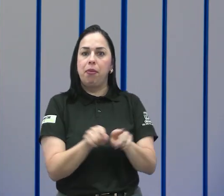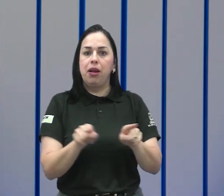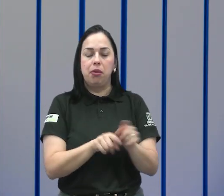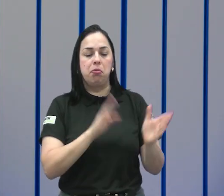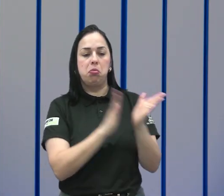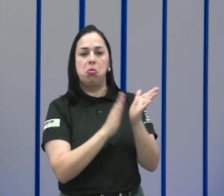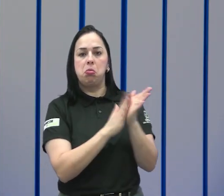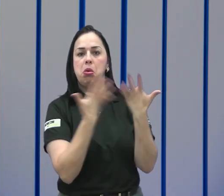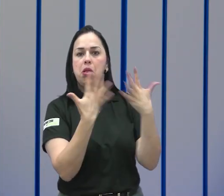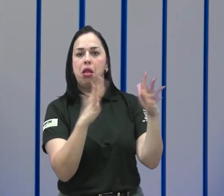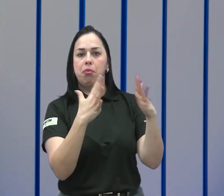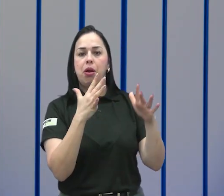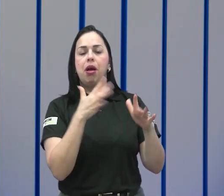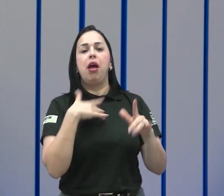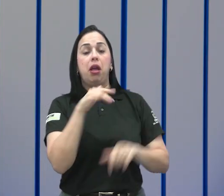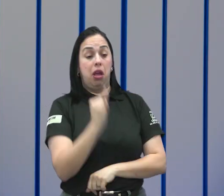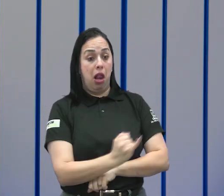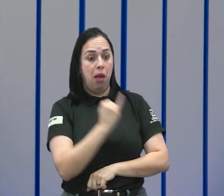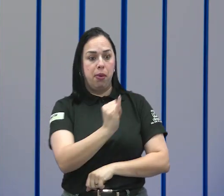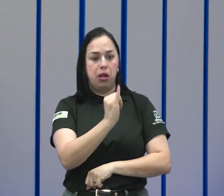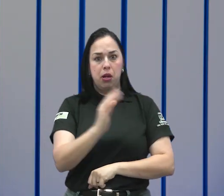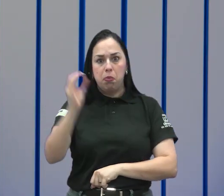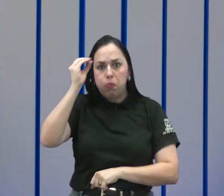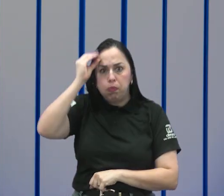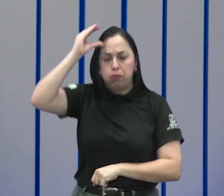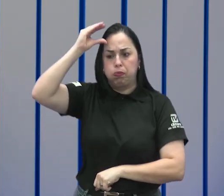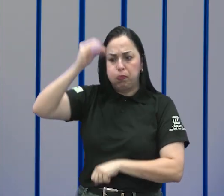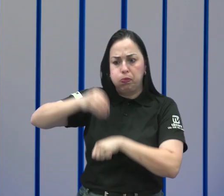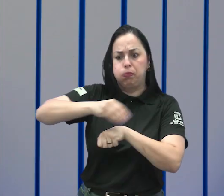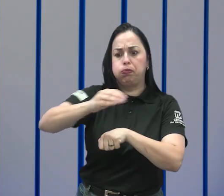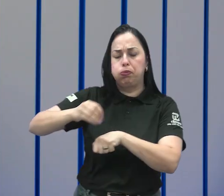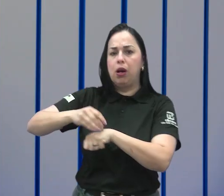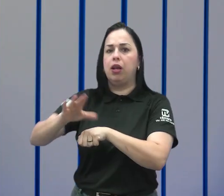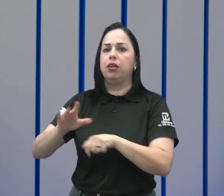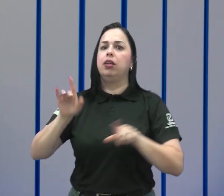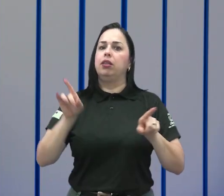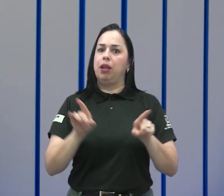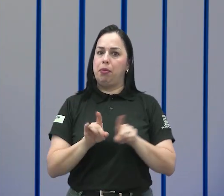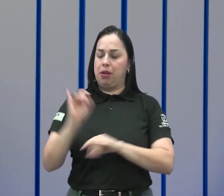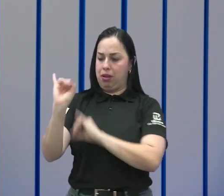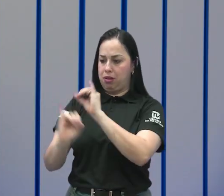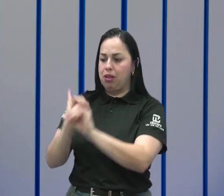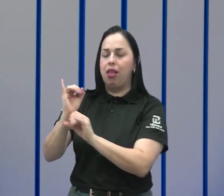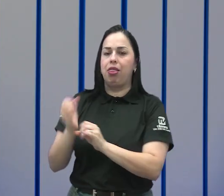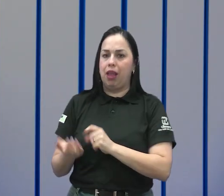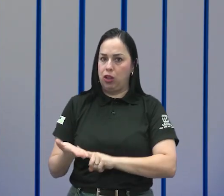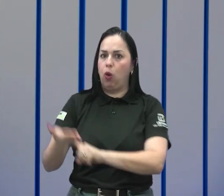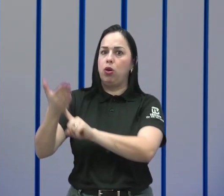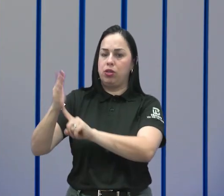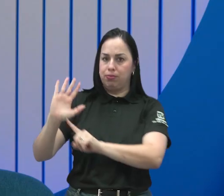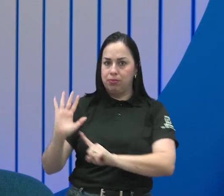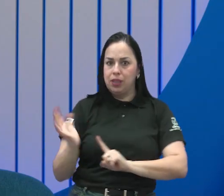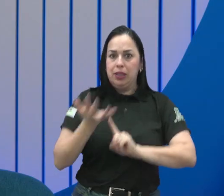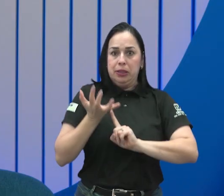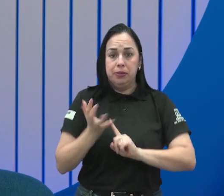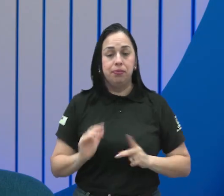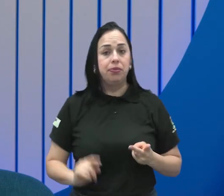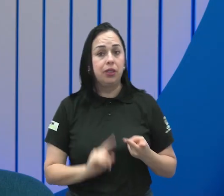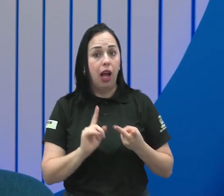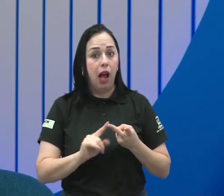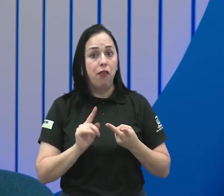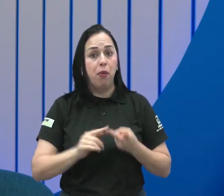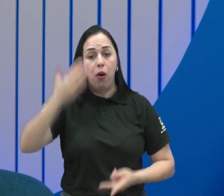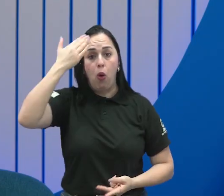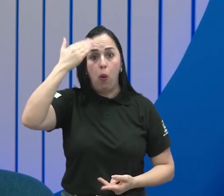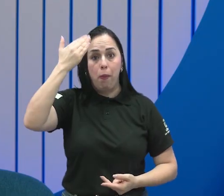profissional tão importante na transmissão de conhecimento, mesmo diante da presença da tecnologia. Iremos